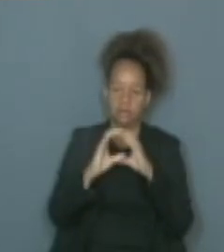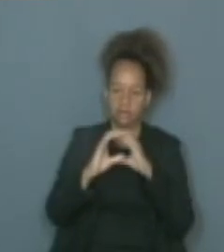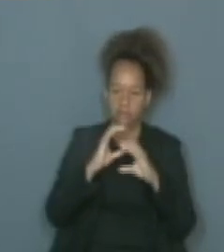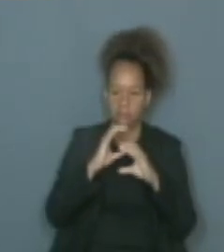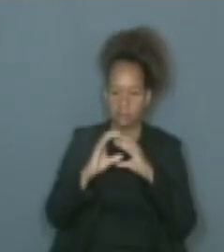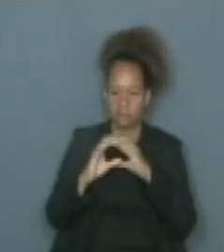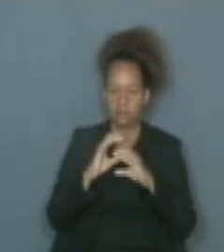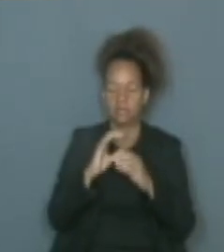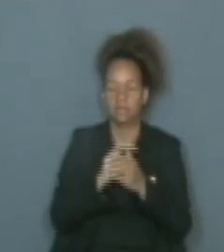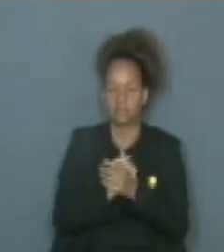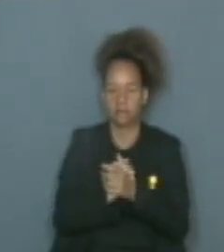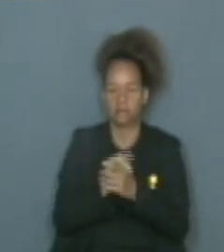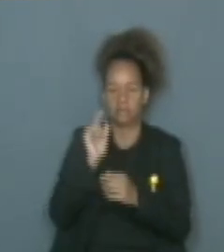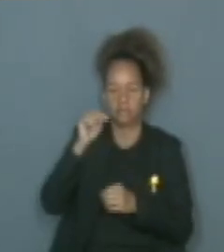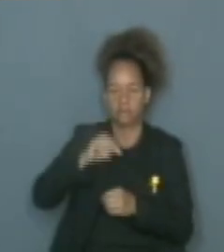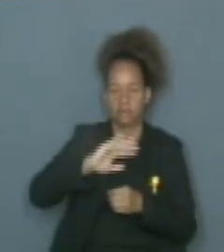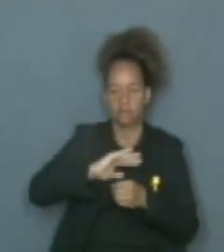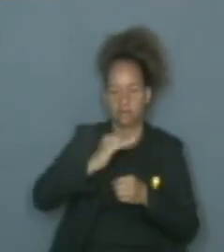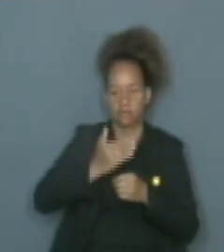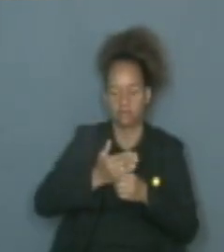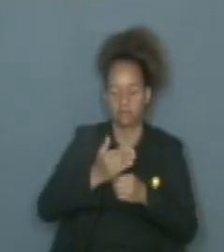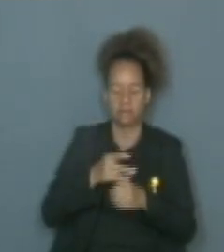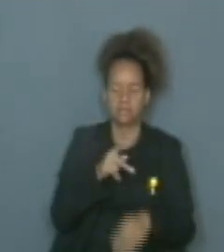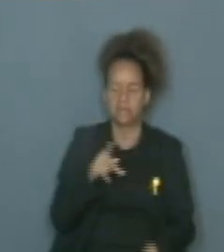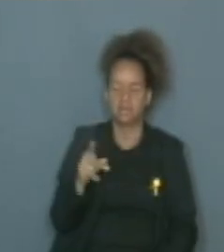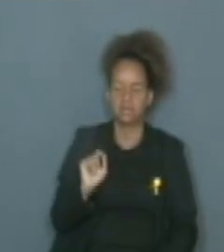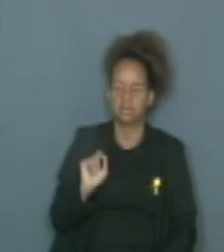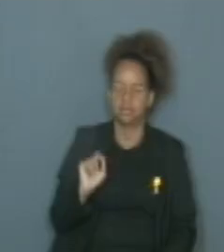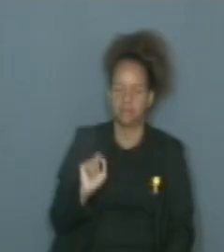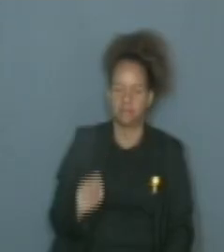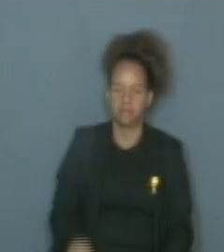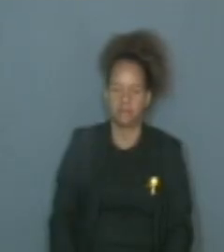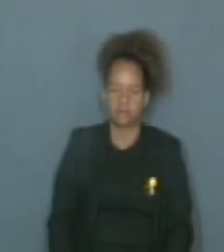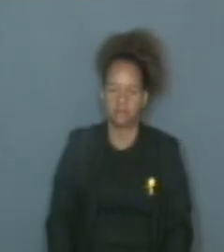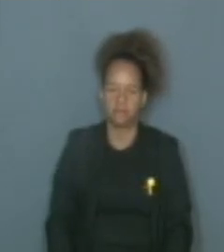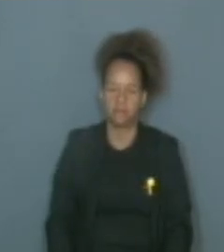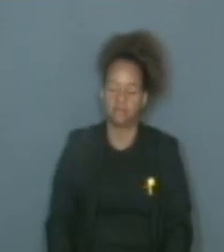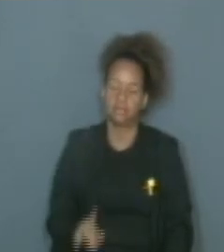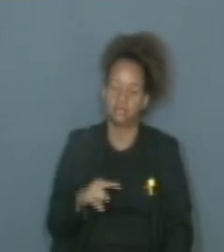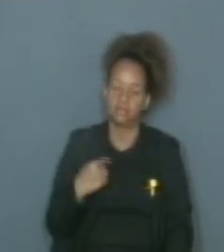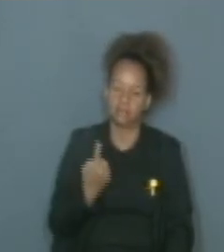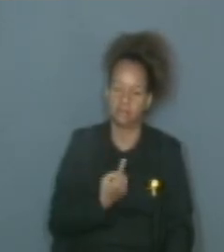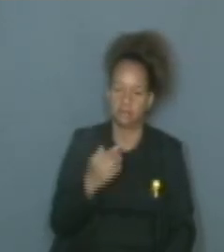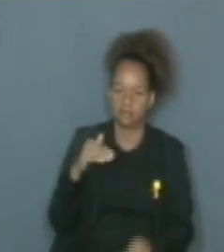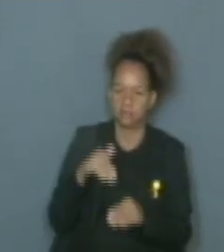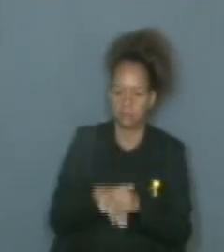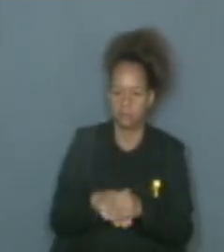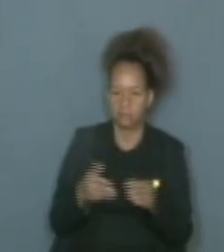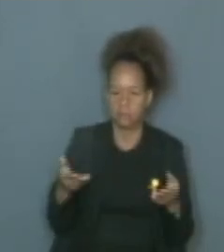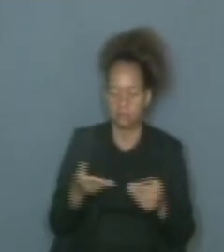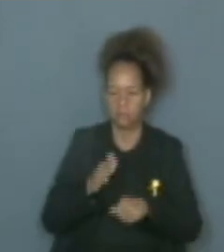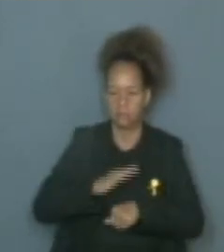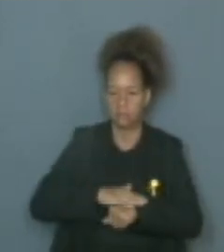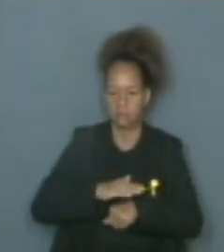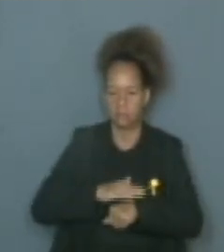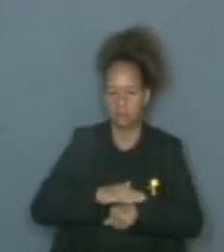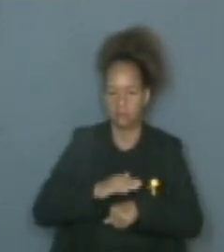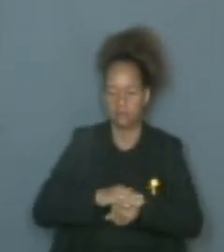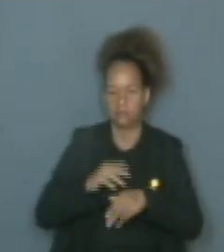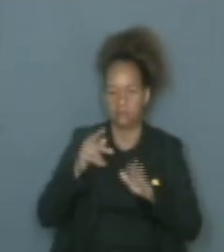comunicação da Câmara Municipal. Presidente, nós estamos votando nesse momento